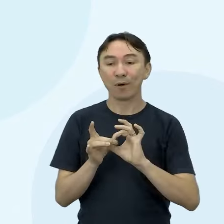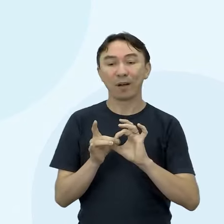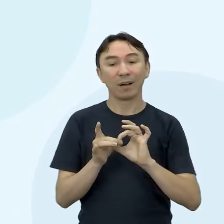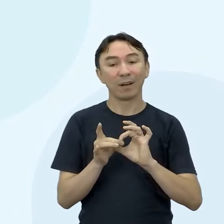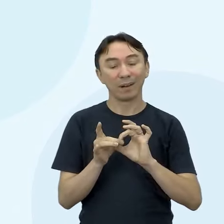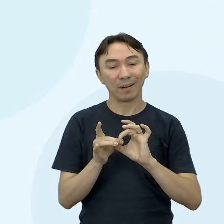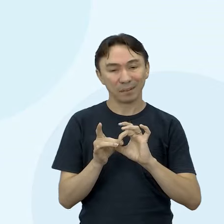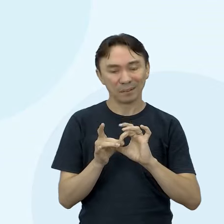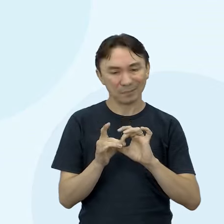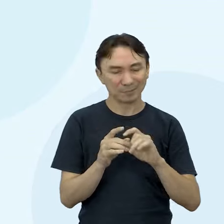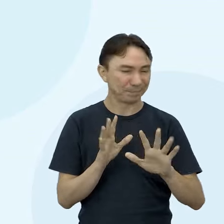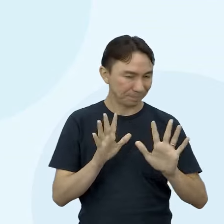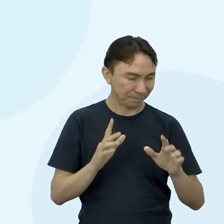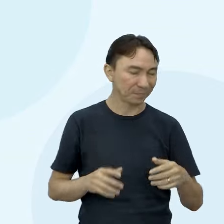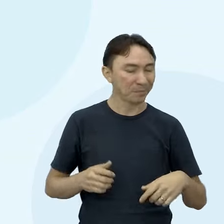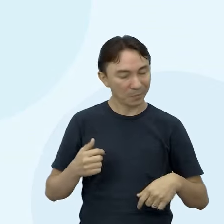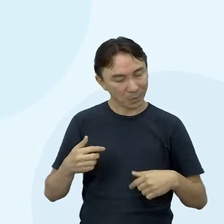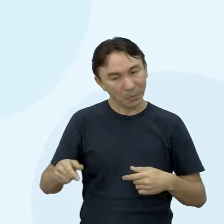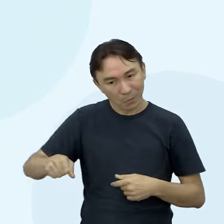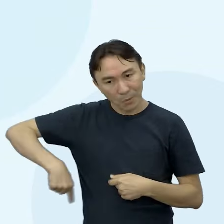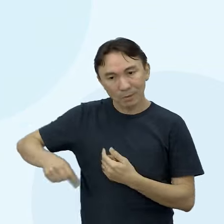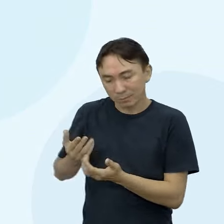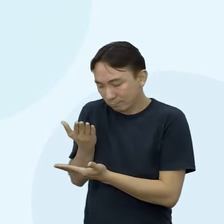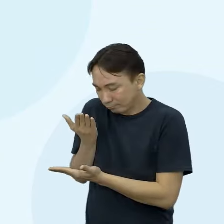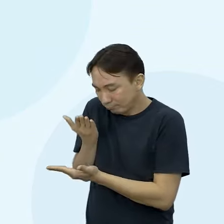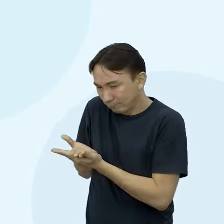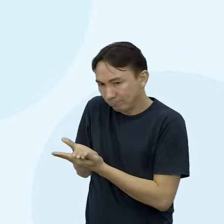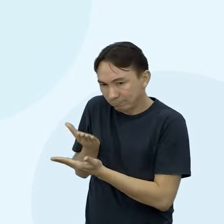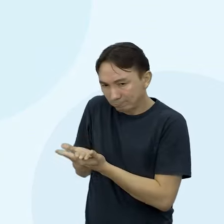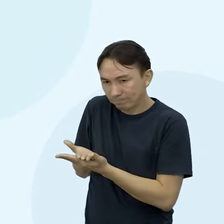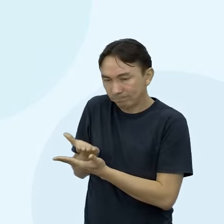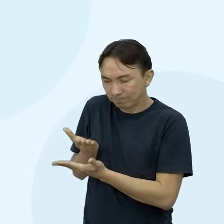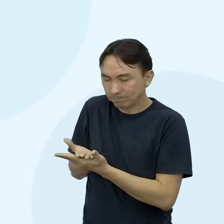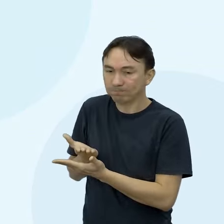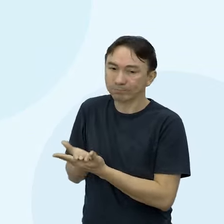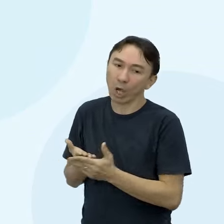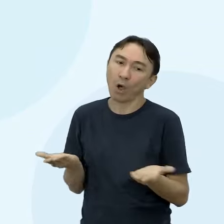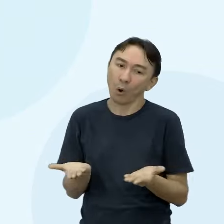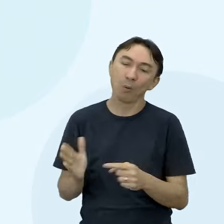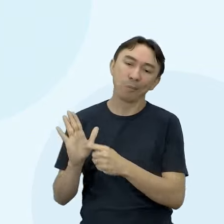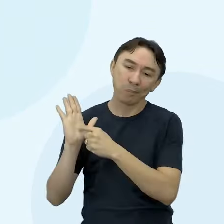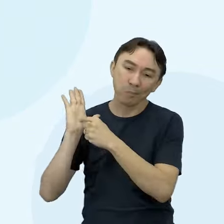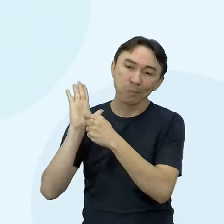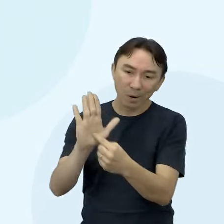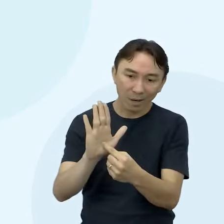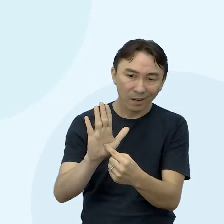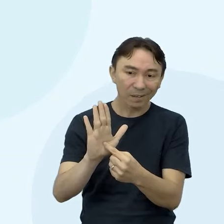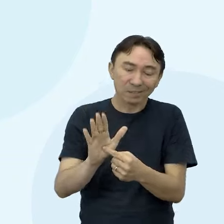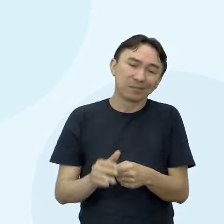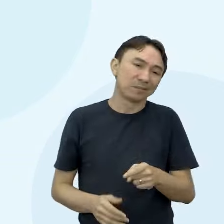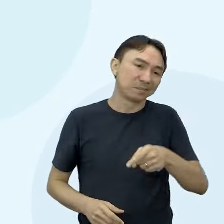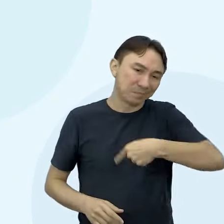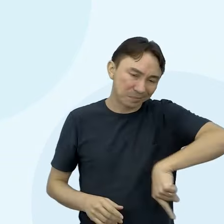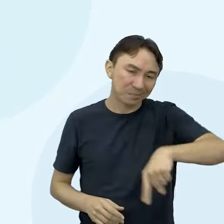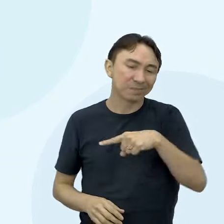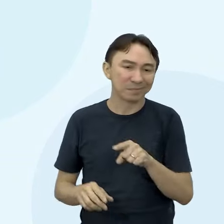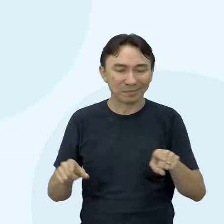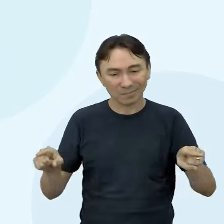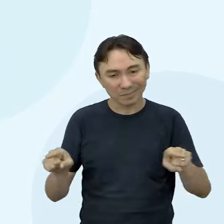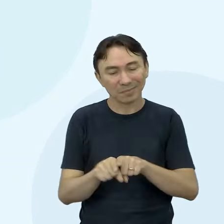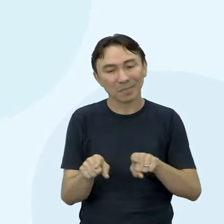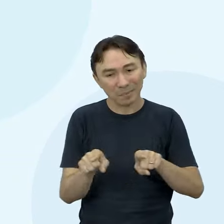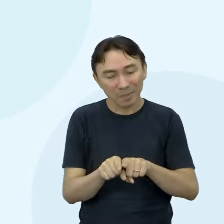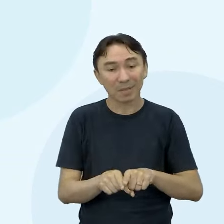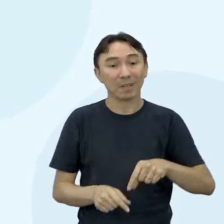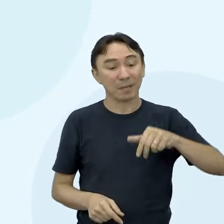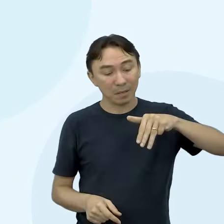no nosso estudo, para trazer isso para vocês, a gente também está começando, né, a olhar para o